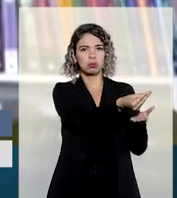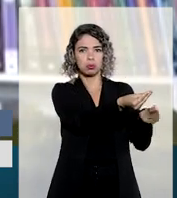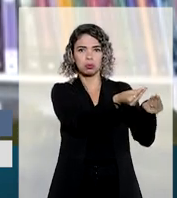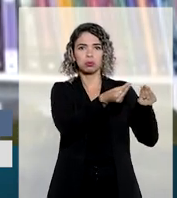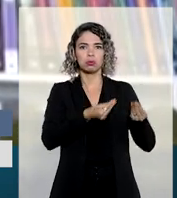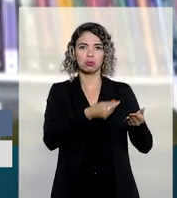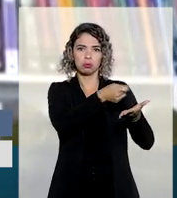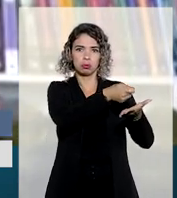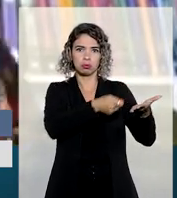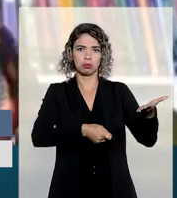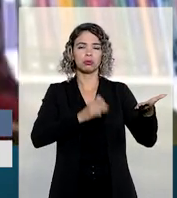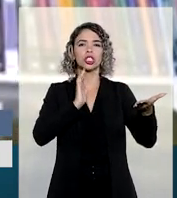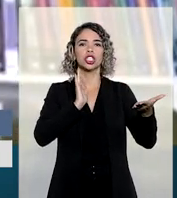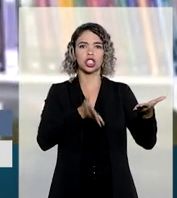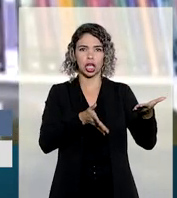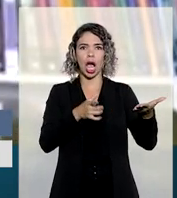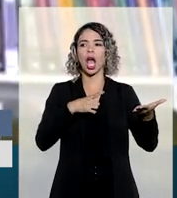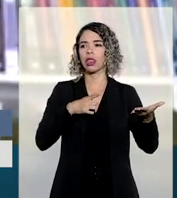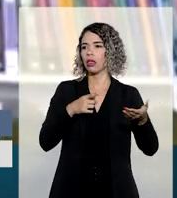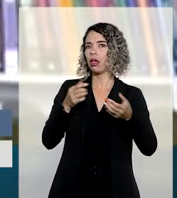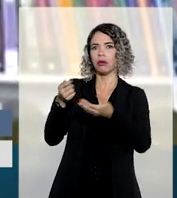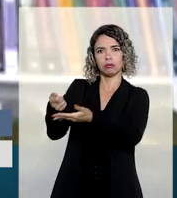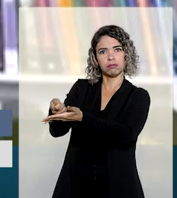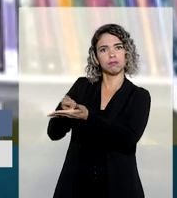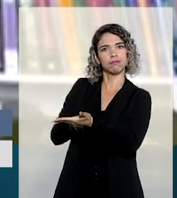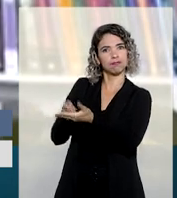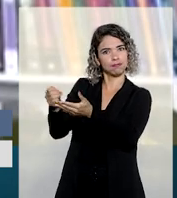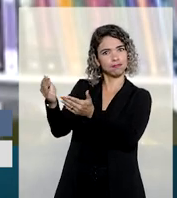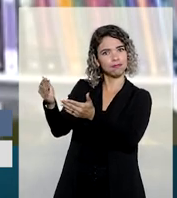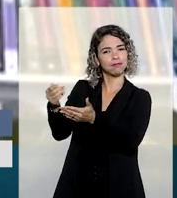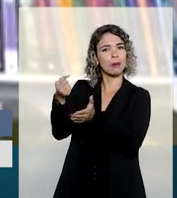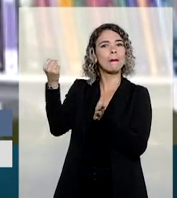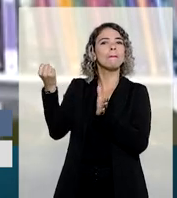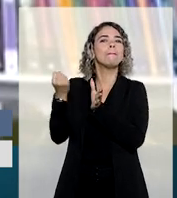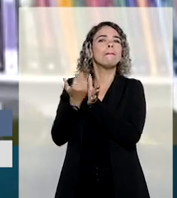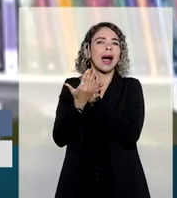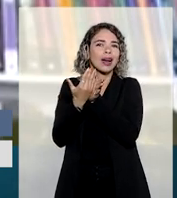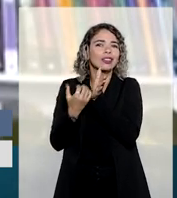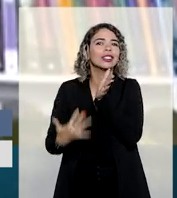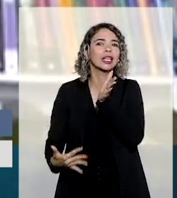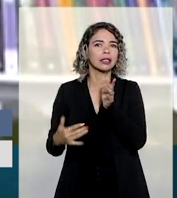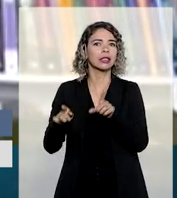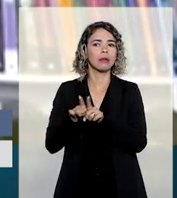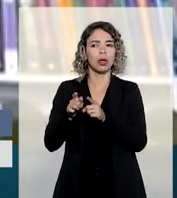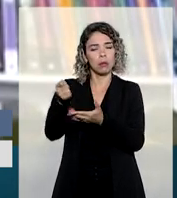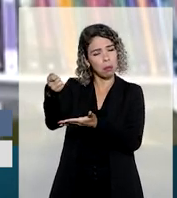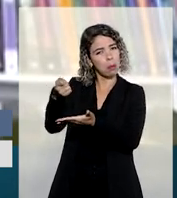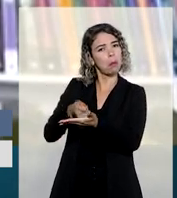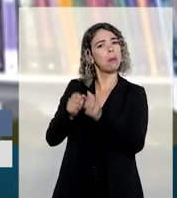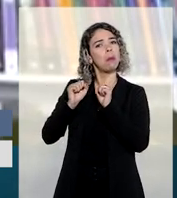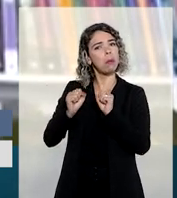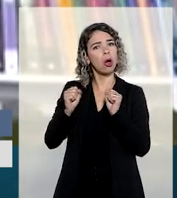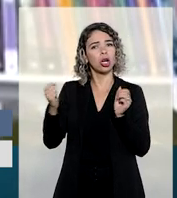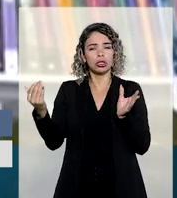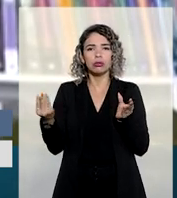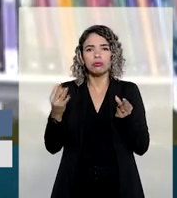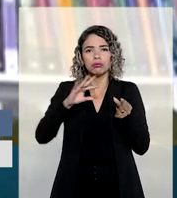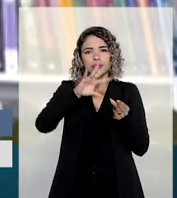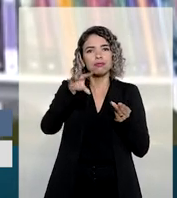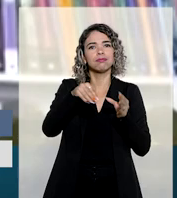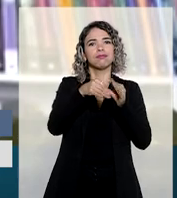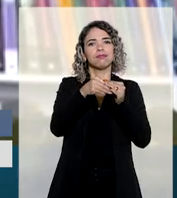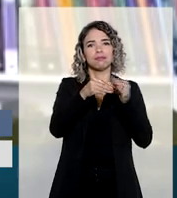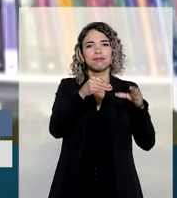né, opondo esses EDs em 3 dias, e isso gerando a interrupção, isso permitiria que a outra fizesse embargos